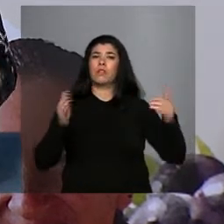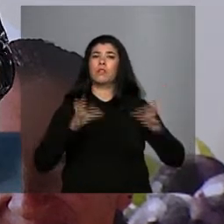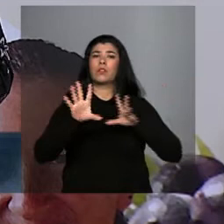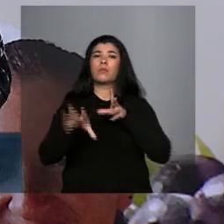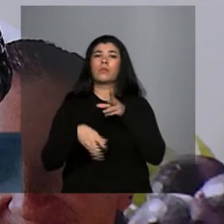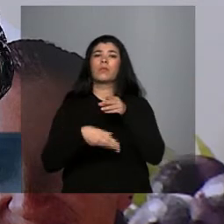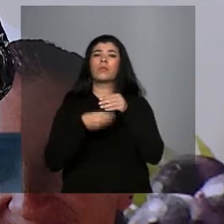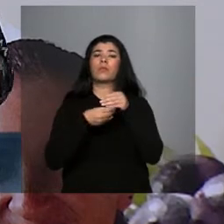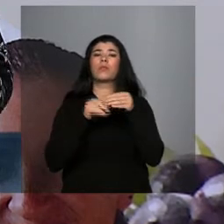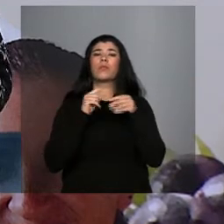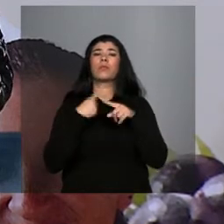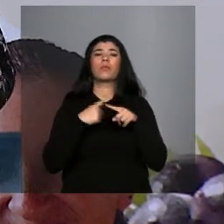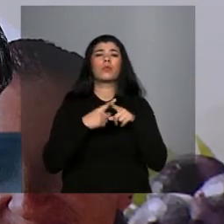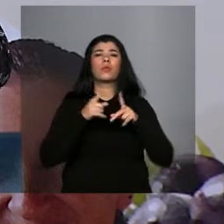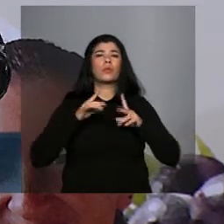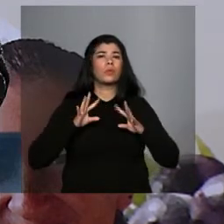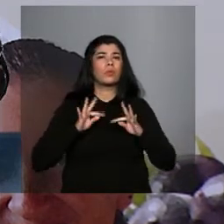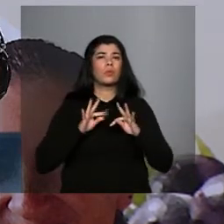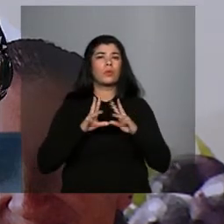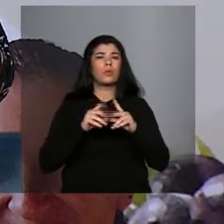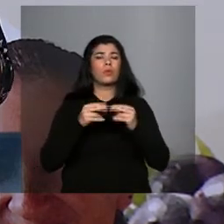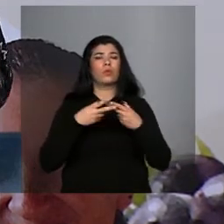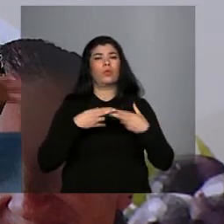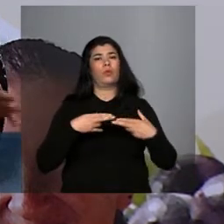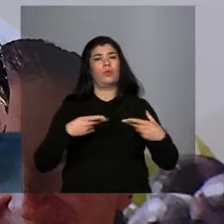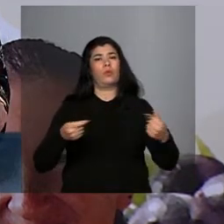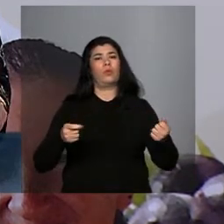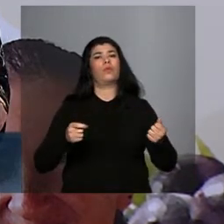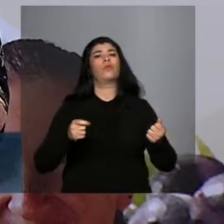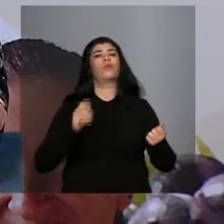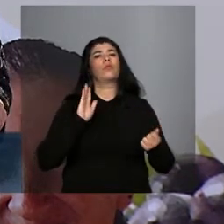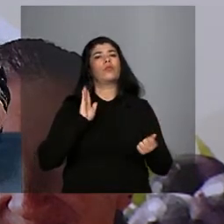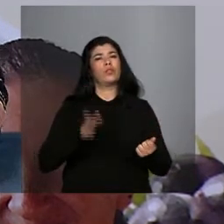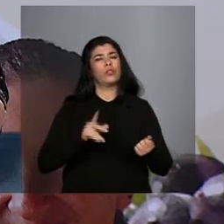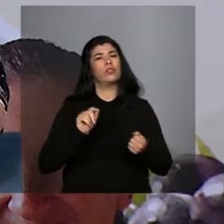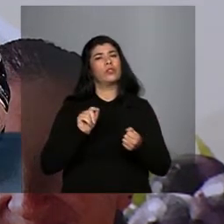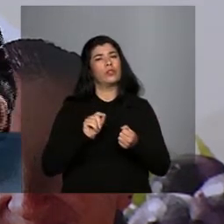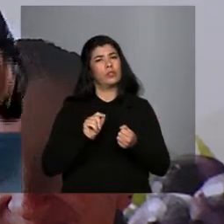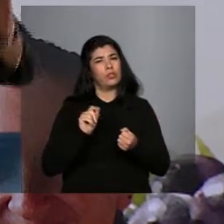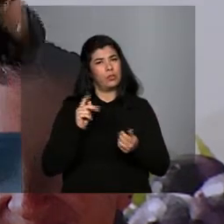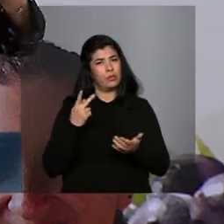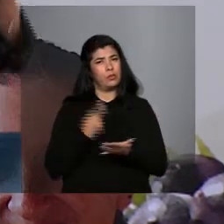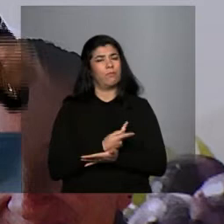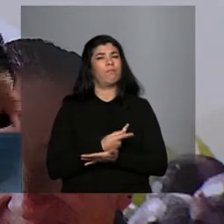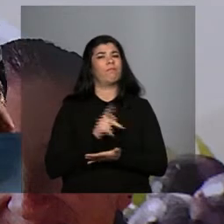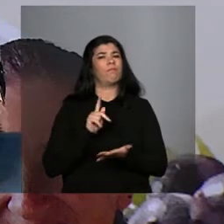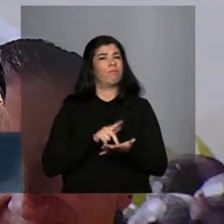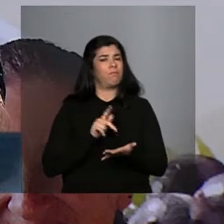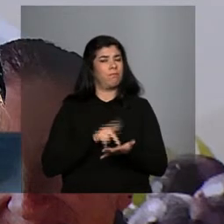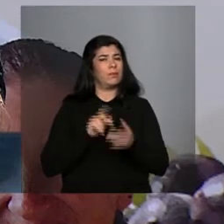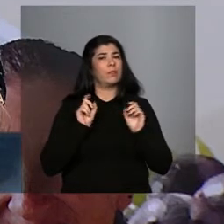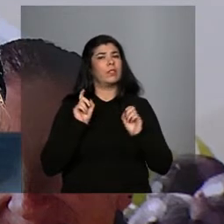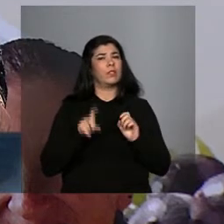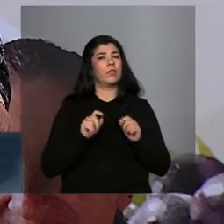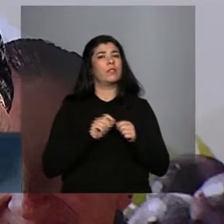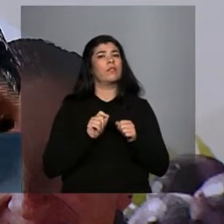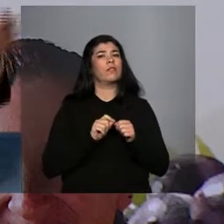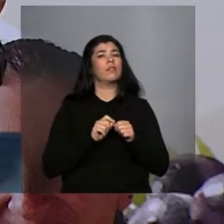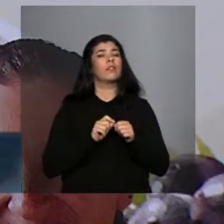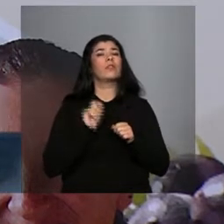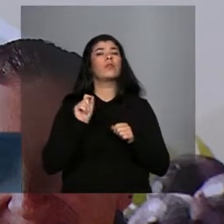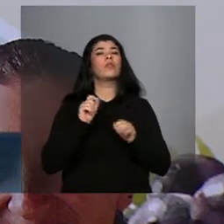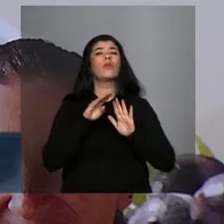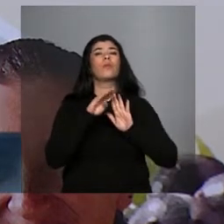implantado porque todas as condições estão dadas para que ele seja realizado, que é o problema,